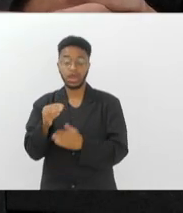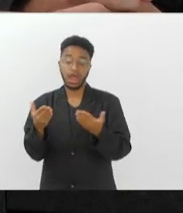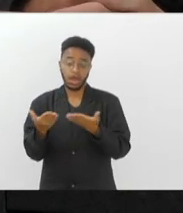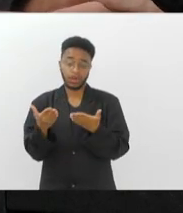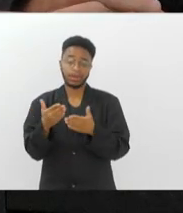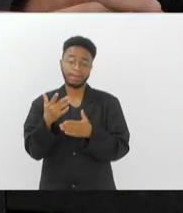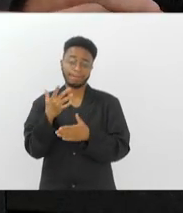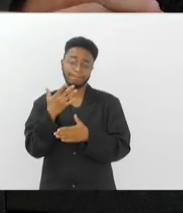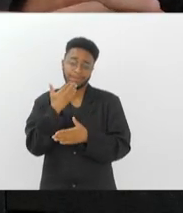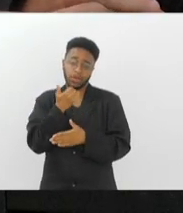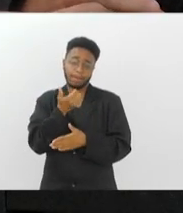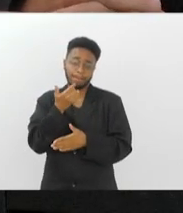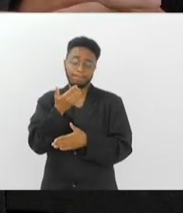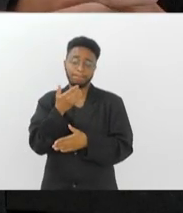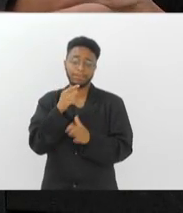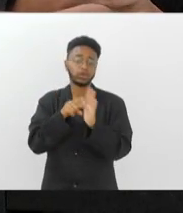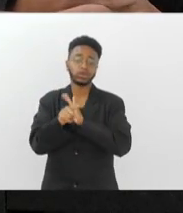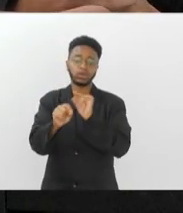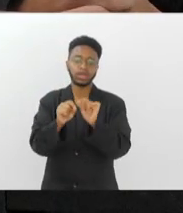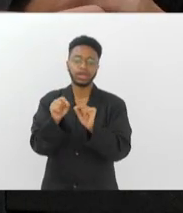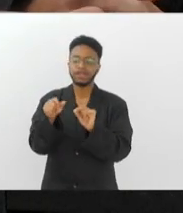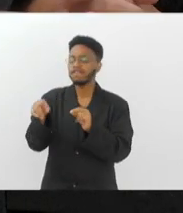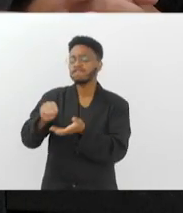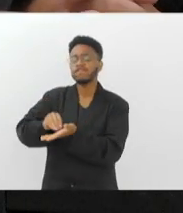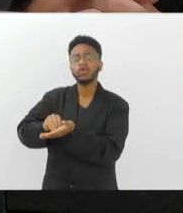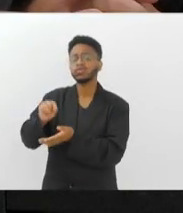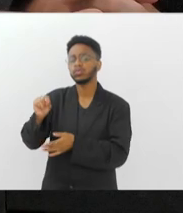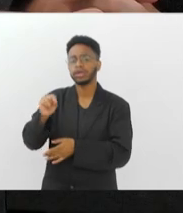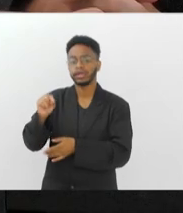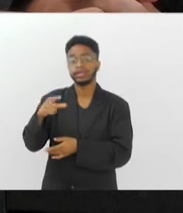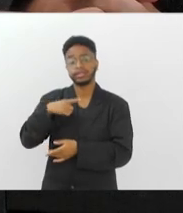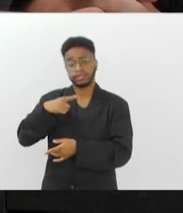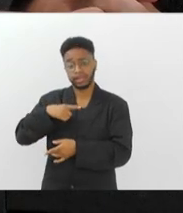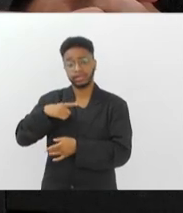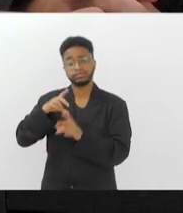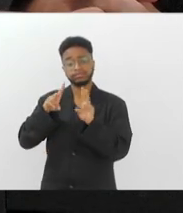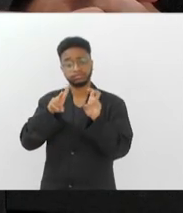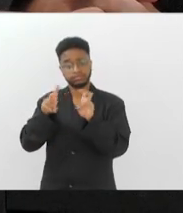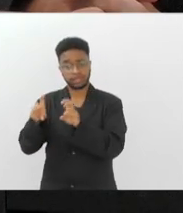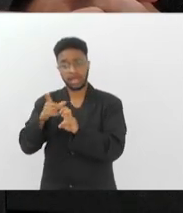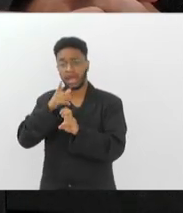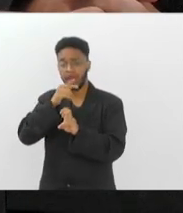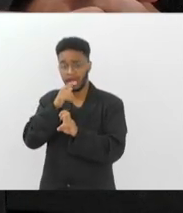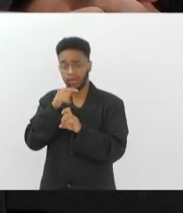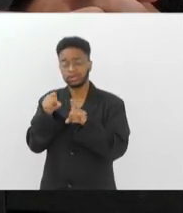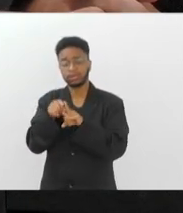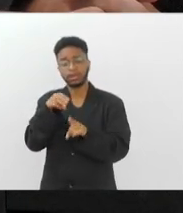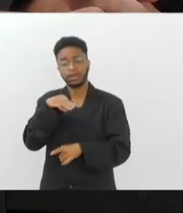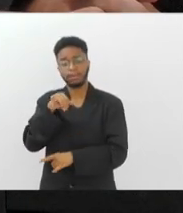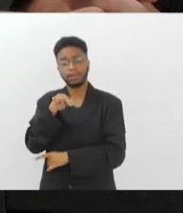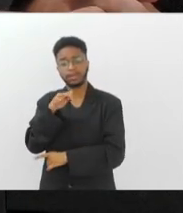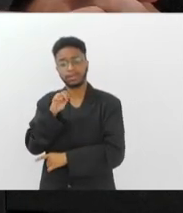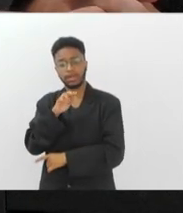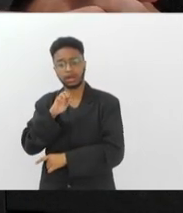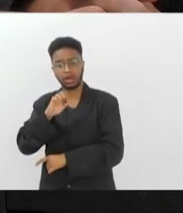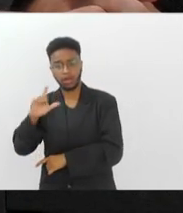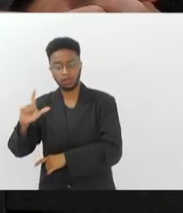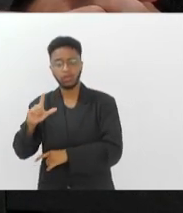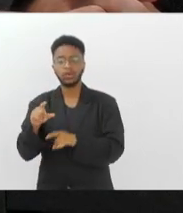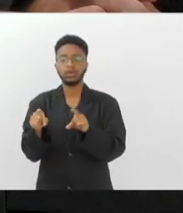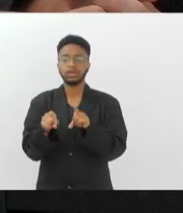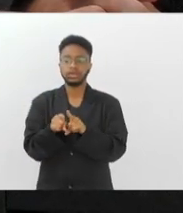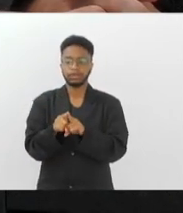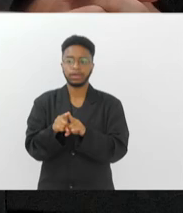tem. Para além dos recursos hídricos, minerais, portanto, do ponto de vista dos recursos minerais,